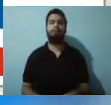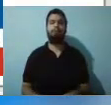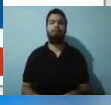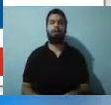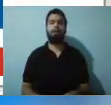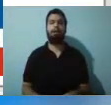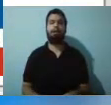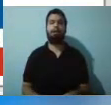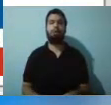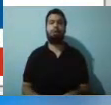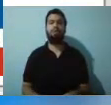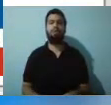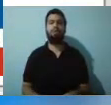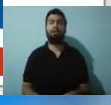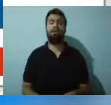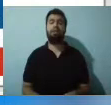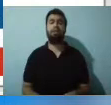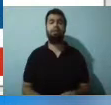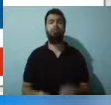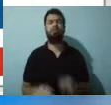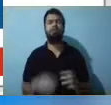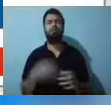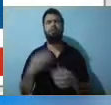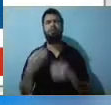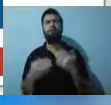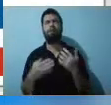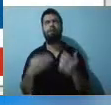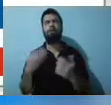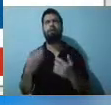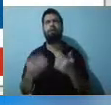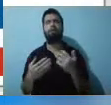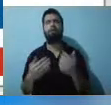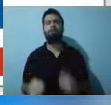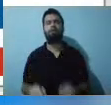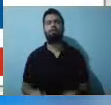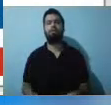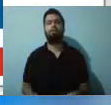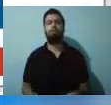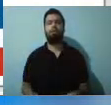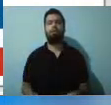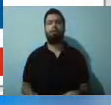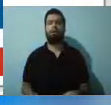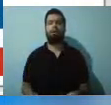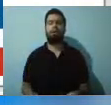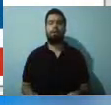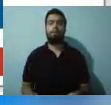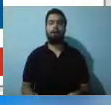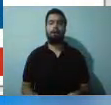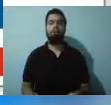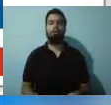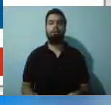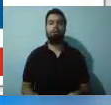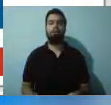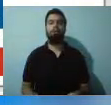Países também como Vietnã, eu não sei muito bem como é que está a economia no Vietnã, não, tá?